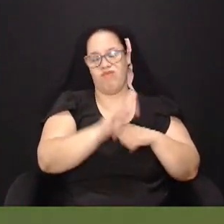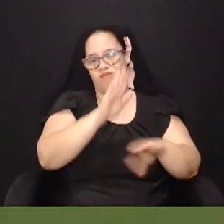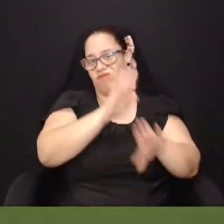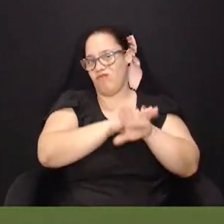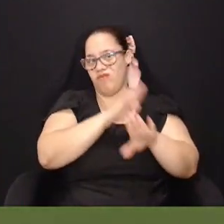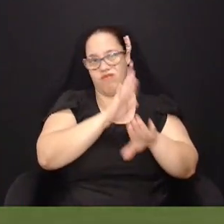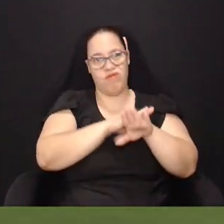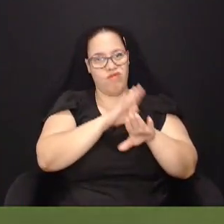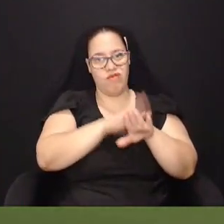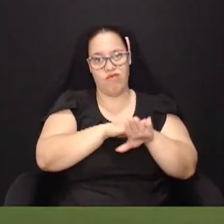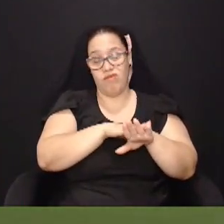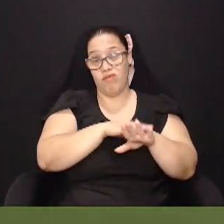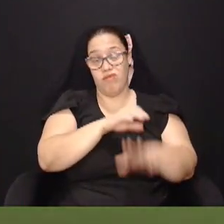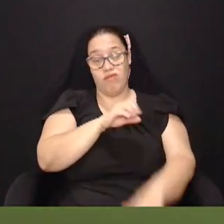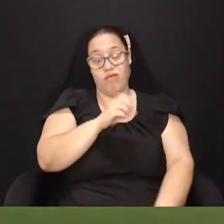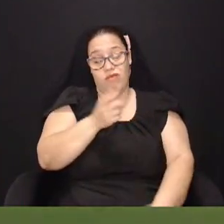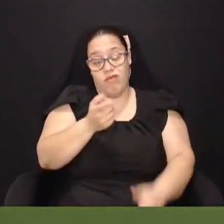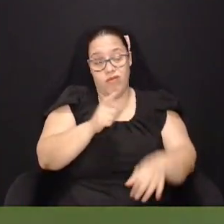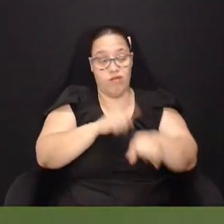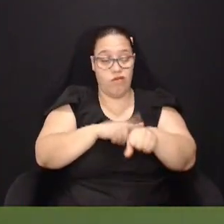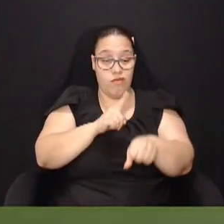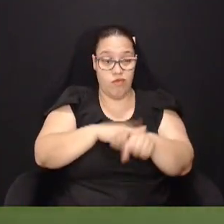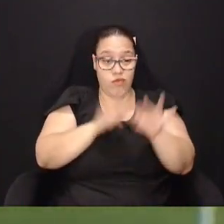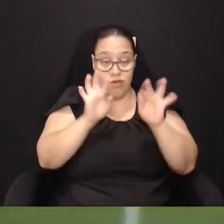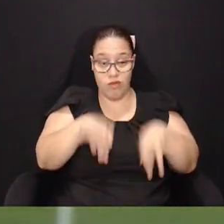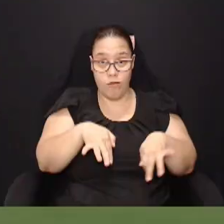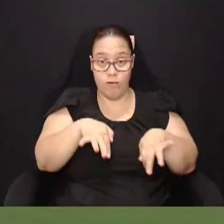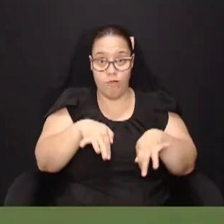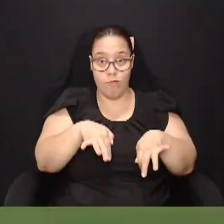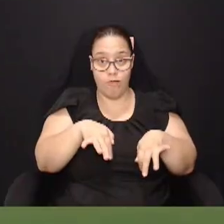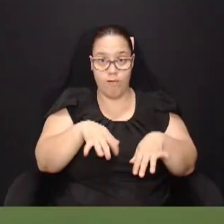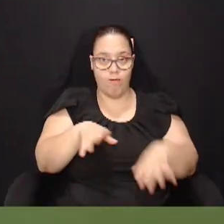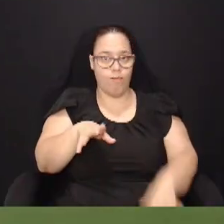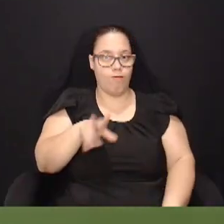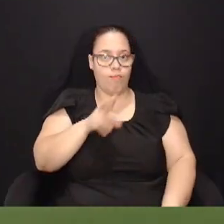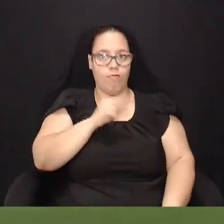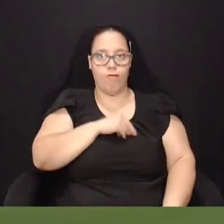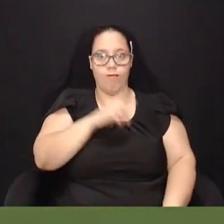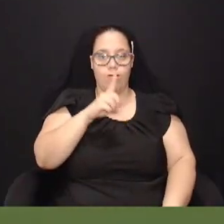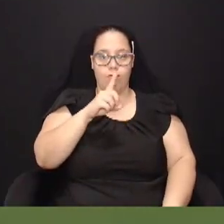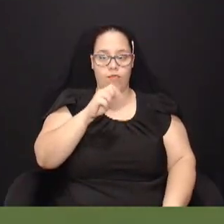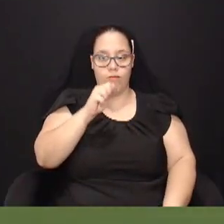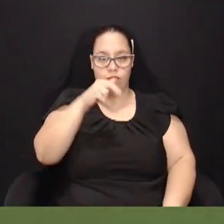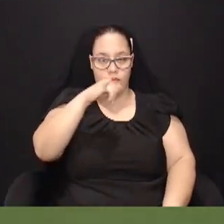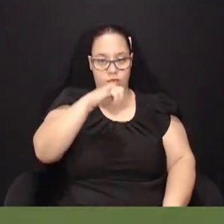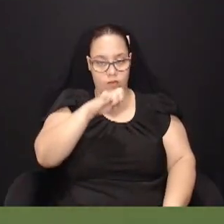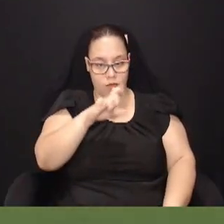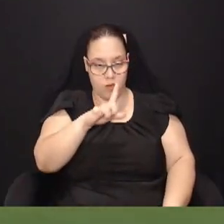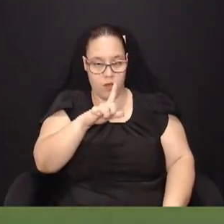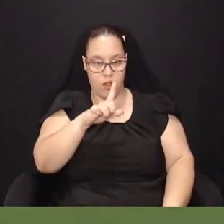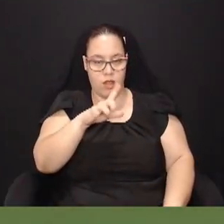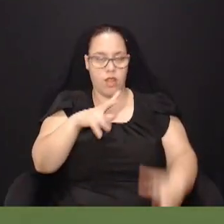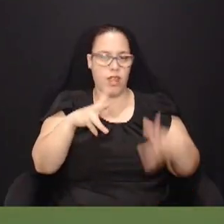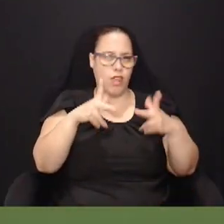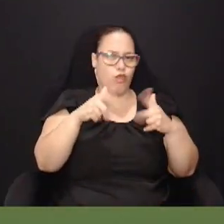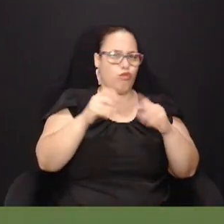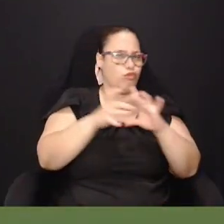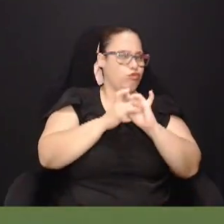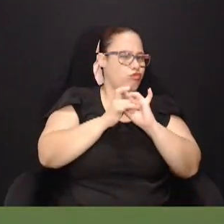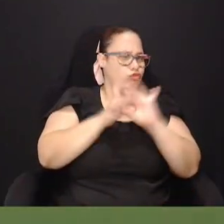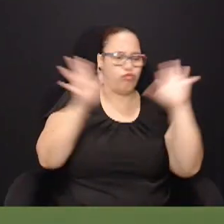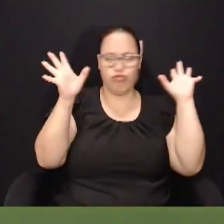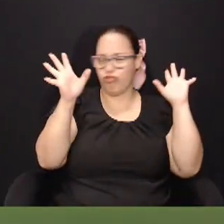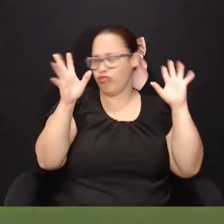nos acréscimos veio a pá de cal. Daniel Baianinho, com toda a liberdade do mundo,